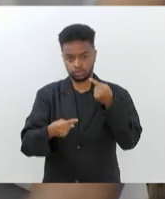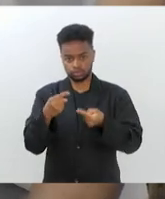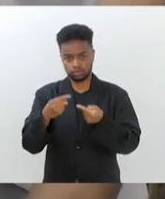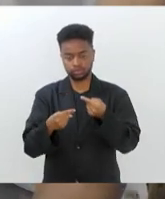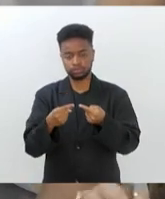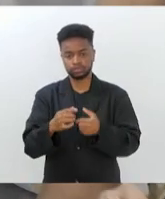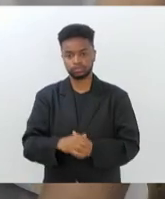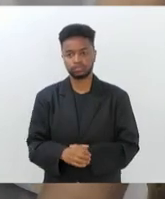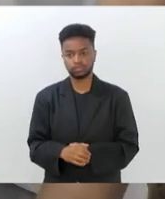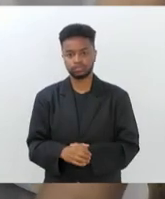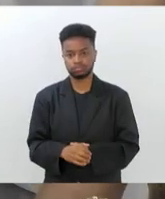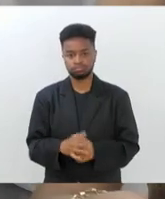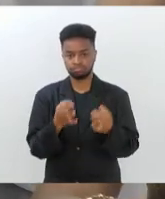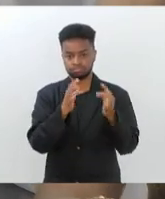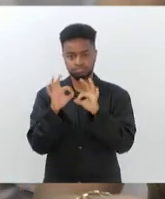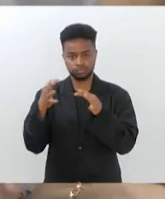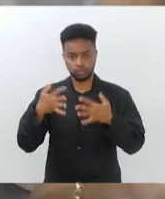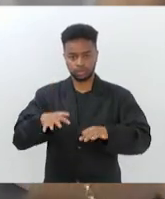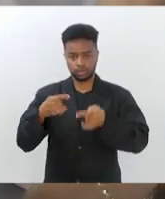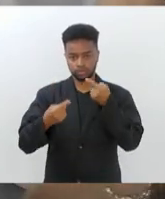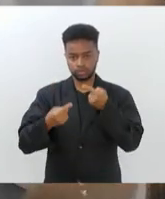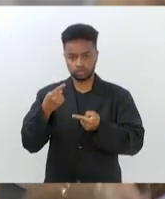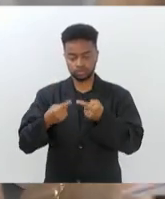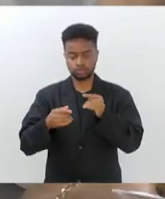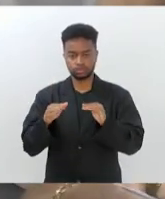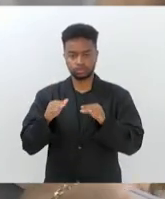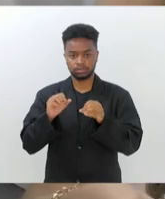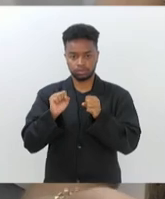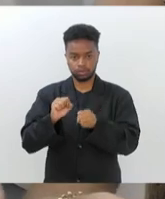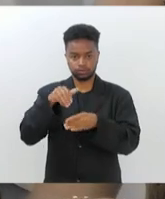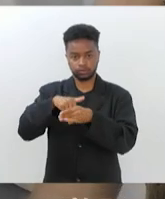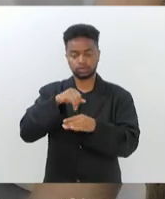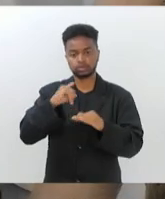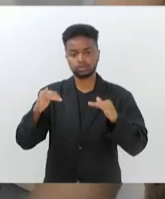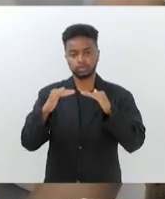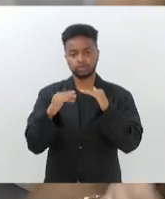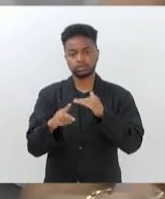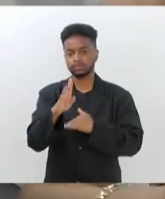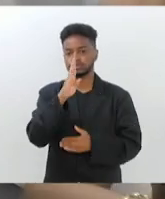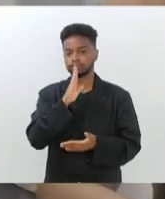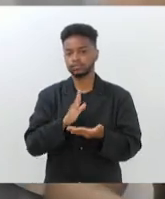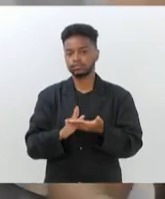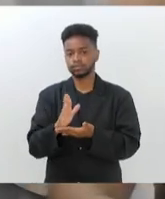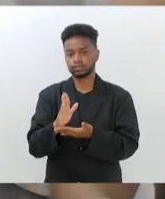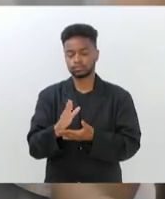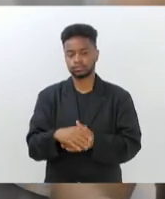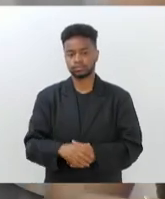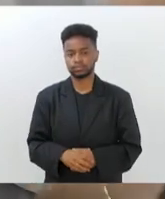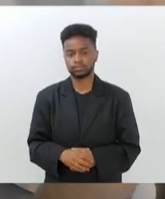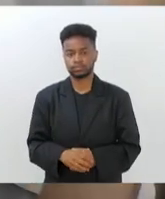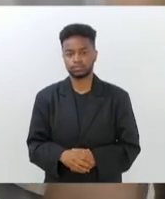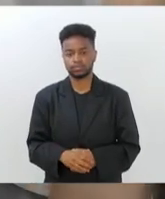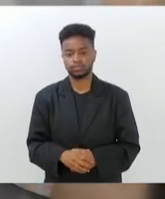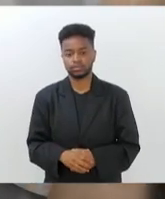discussão não havendo Quem Queira discutir em votação os senhores que aprovam permaneçam Como estão